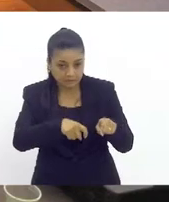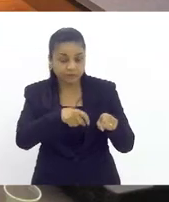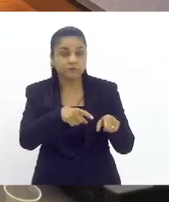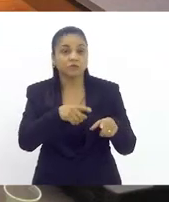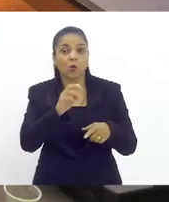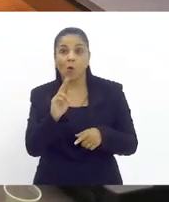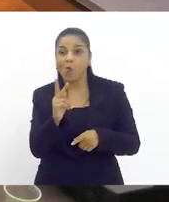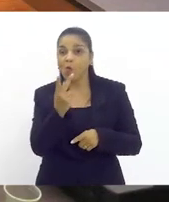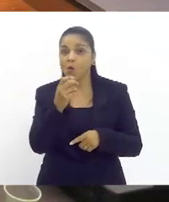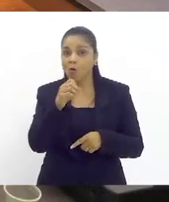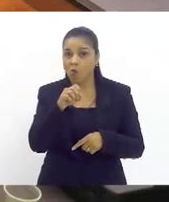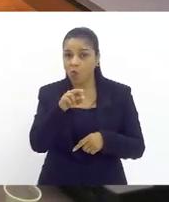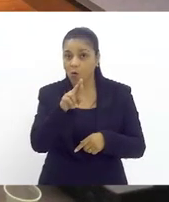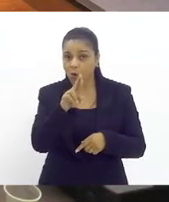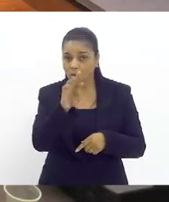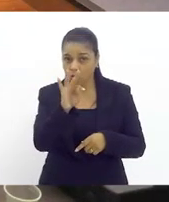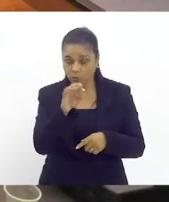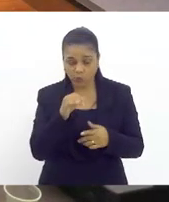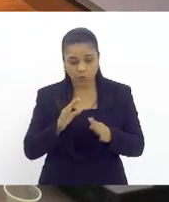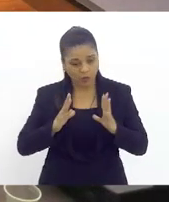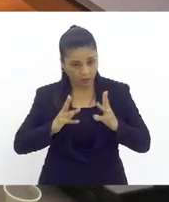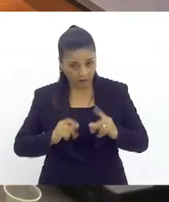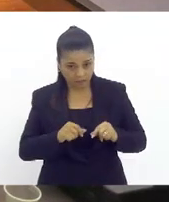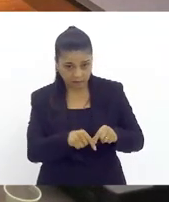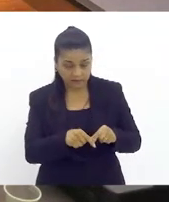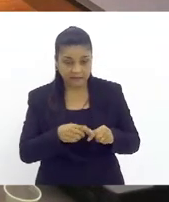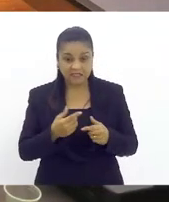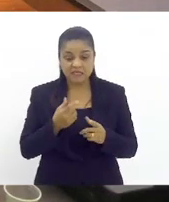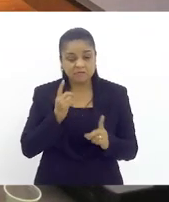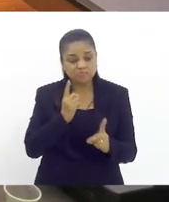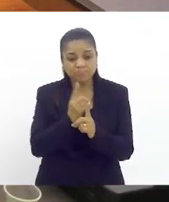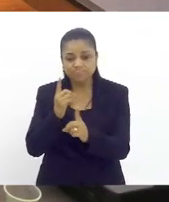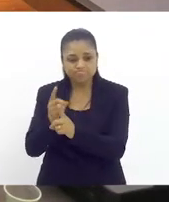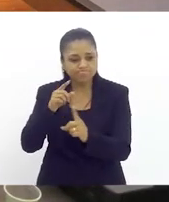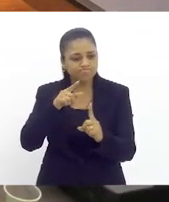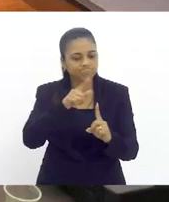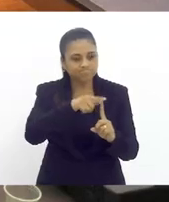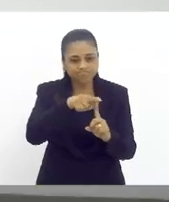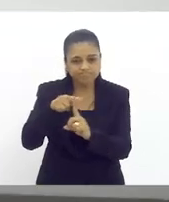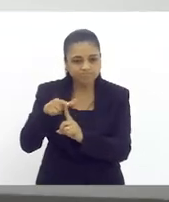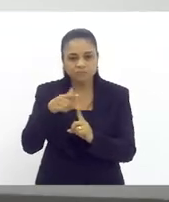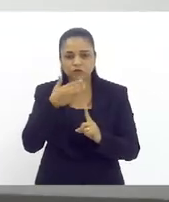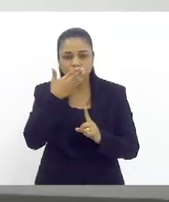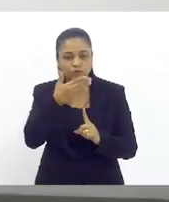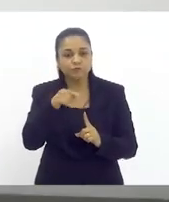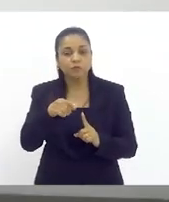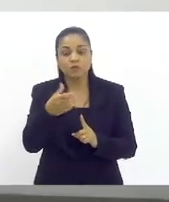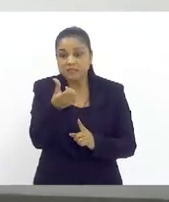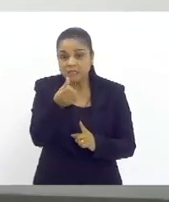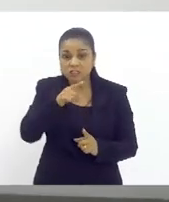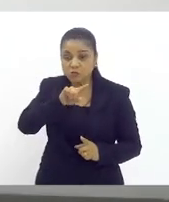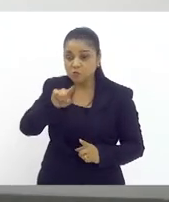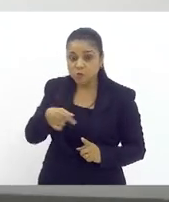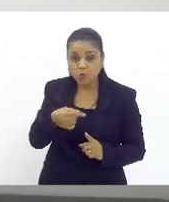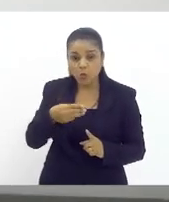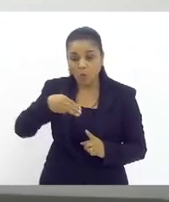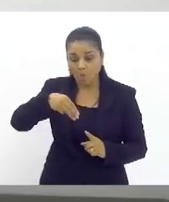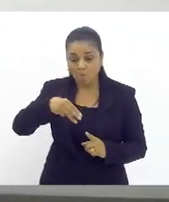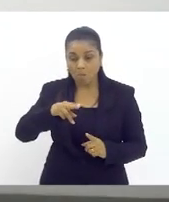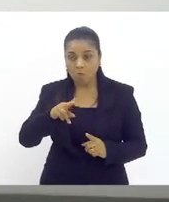e identificou 6000 mudas mortas mortas